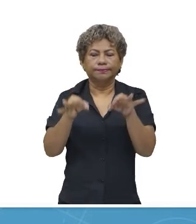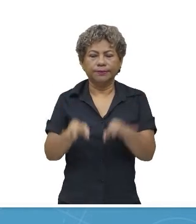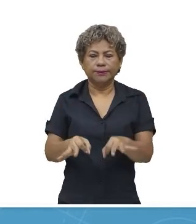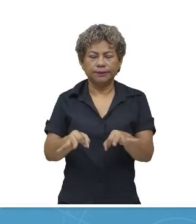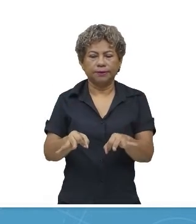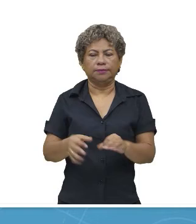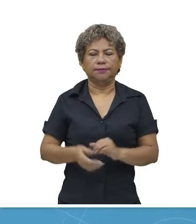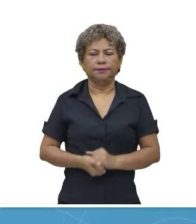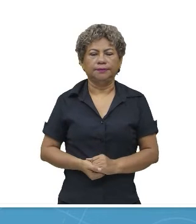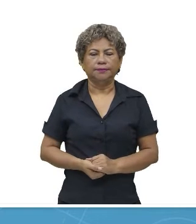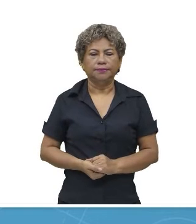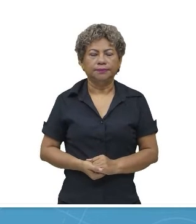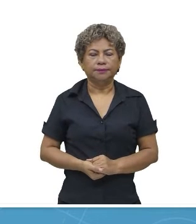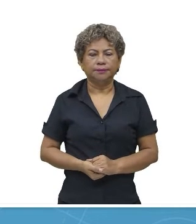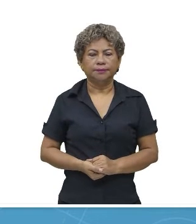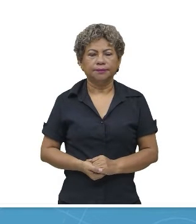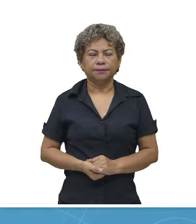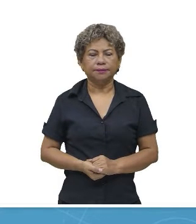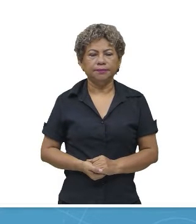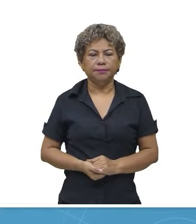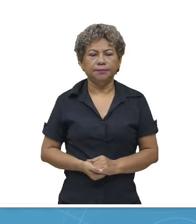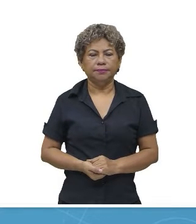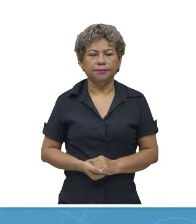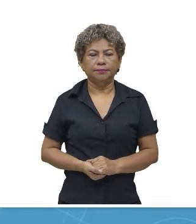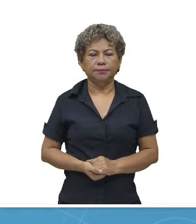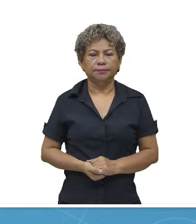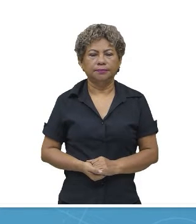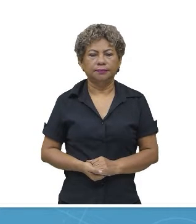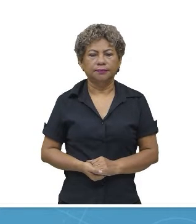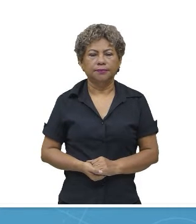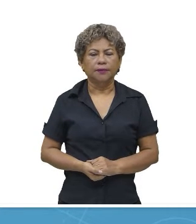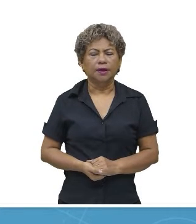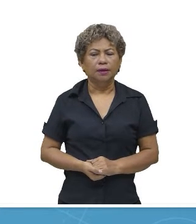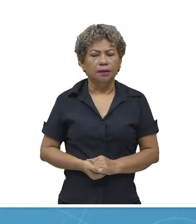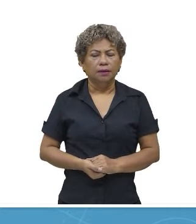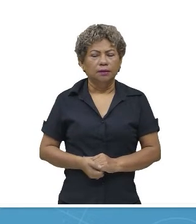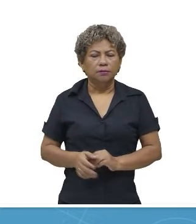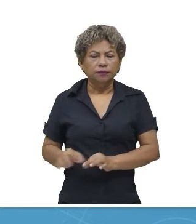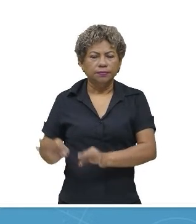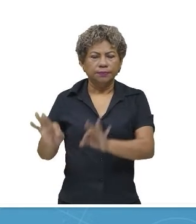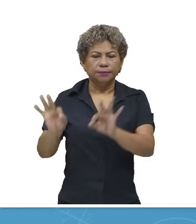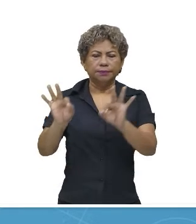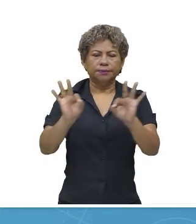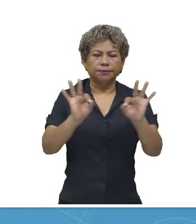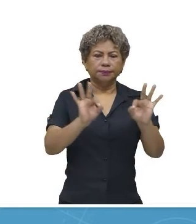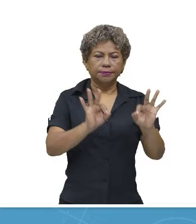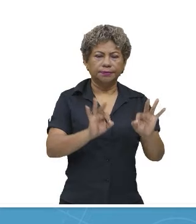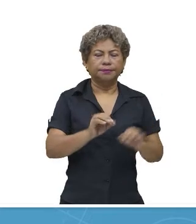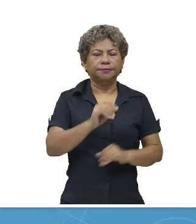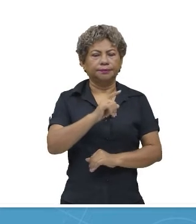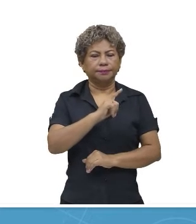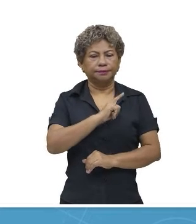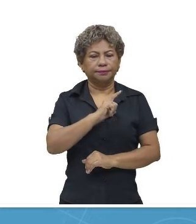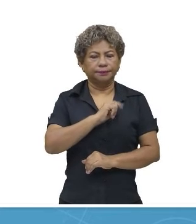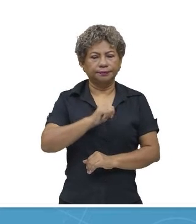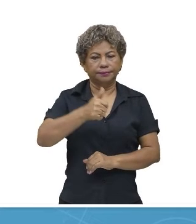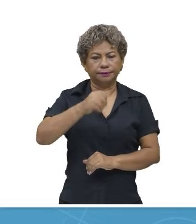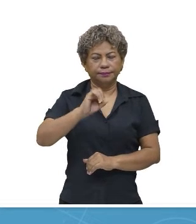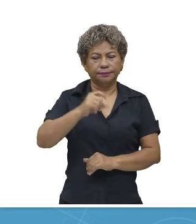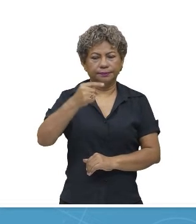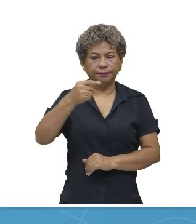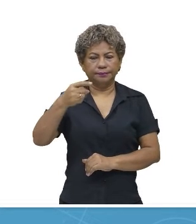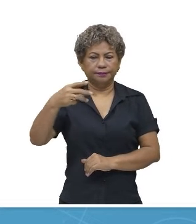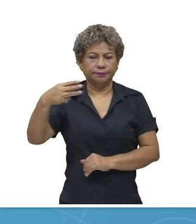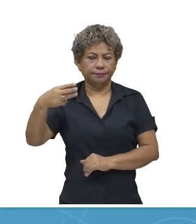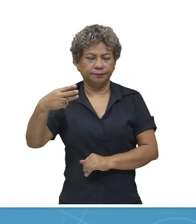letra D. Então a gente tem essa expressão aqui, 10 elevado a menos 3, e a gente tem que descobrir quanto que ela